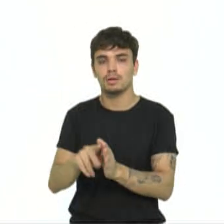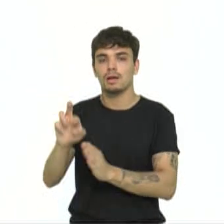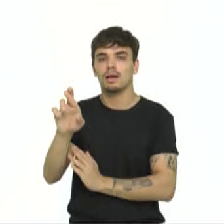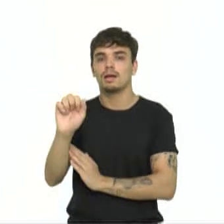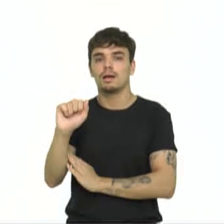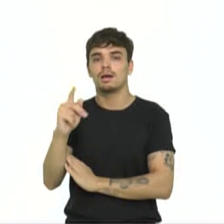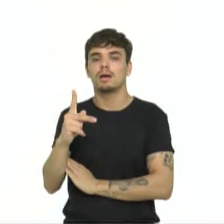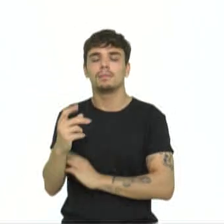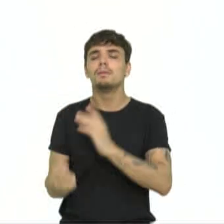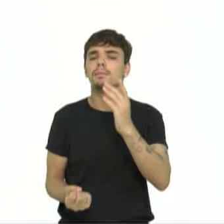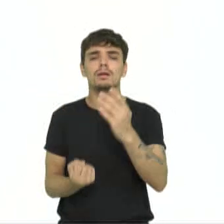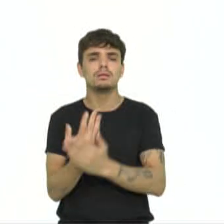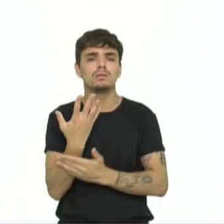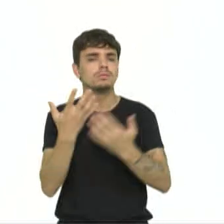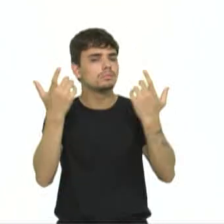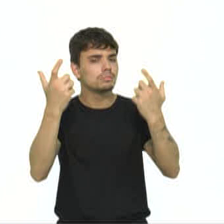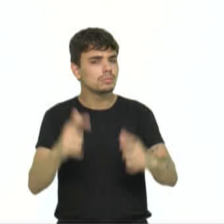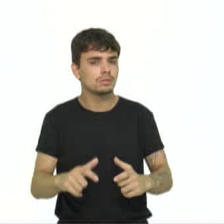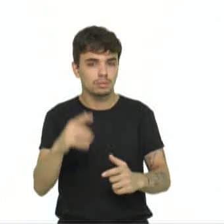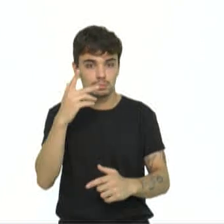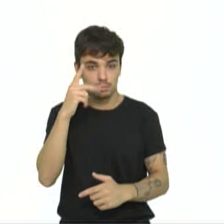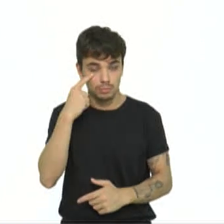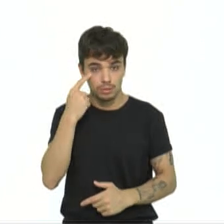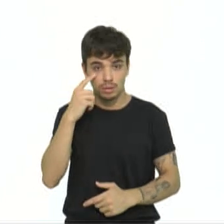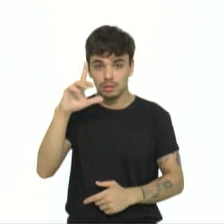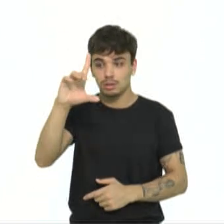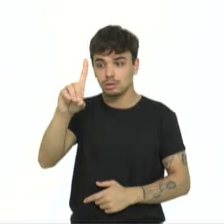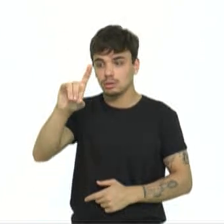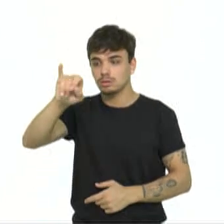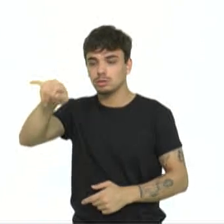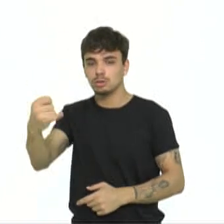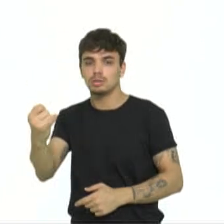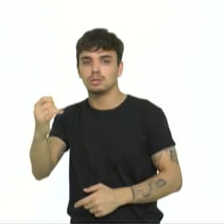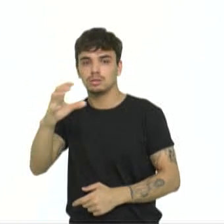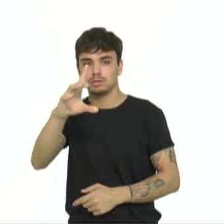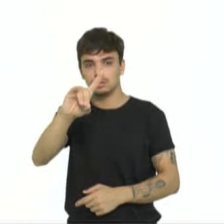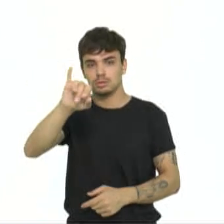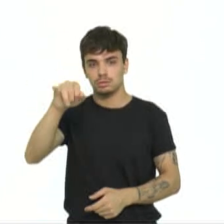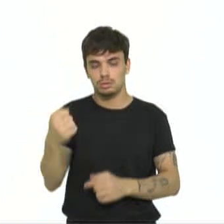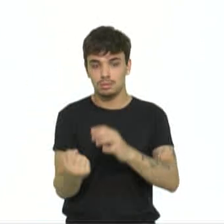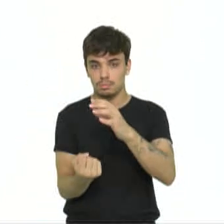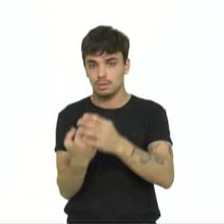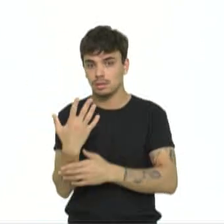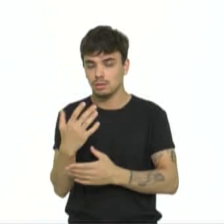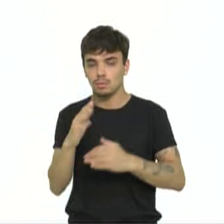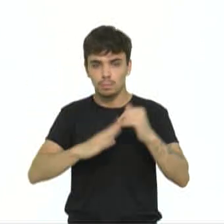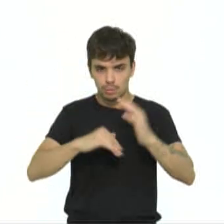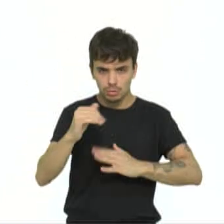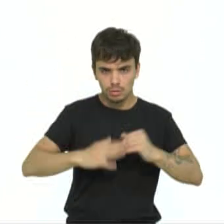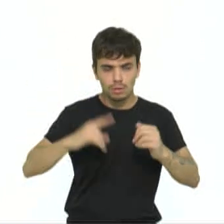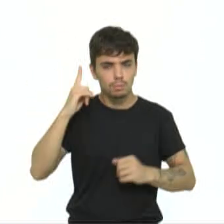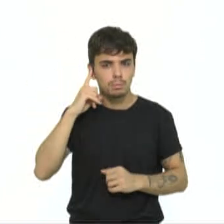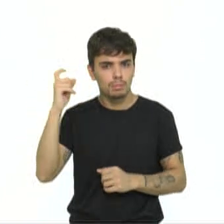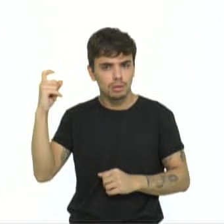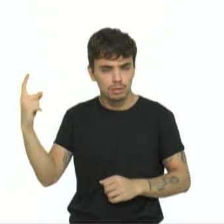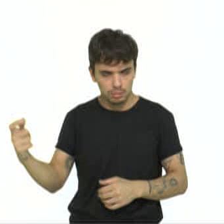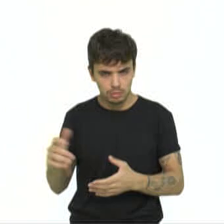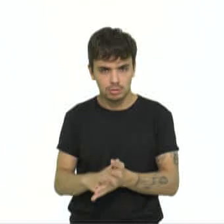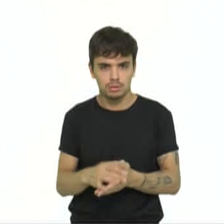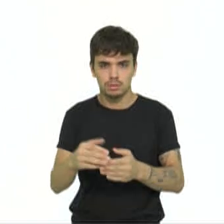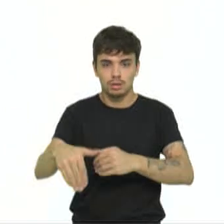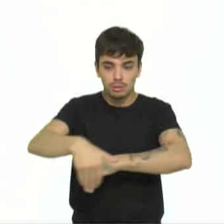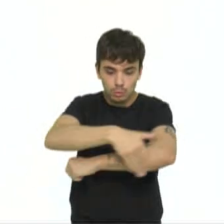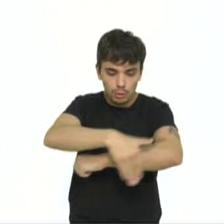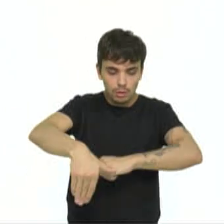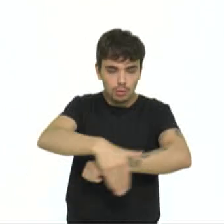surgiram daí quem? Os DJs, os disc jockeys, que produziam seus sons nas ruas e